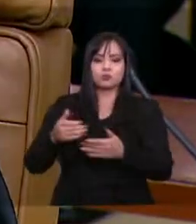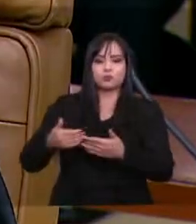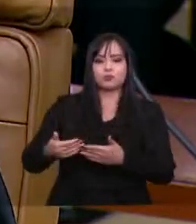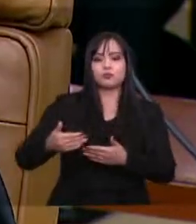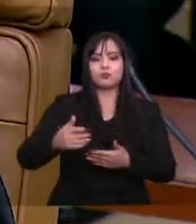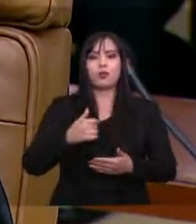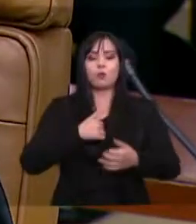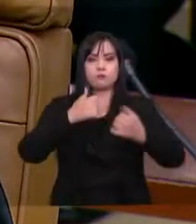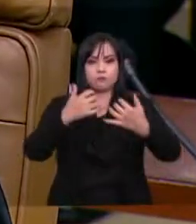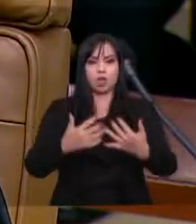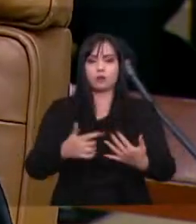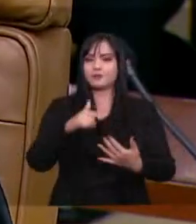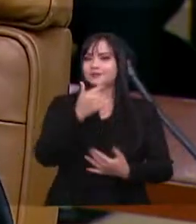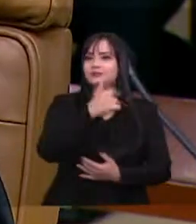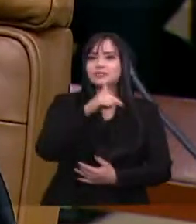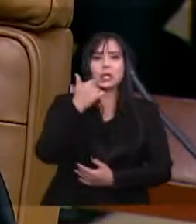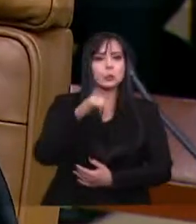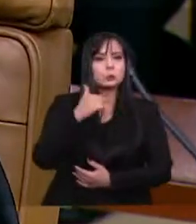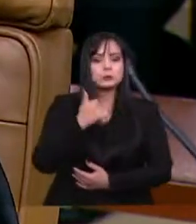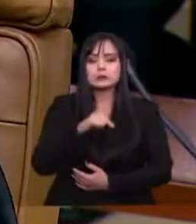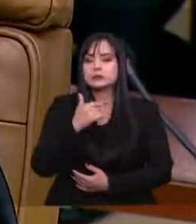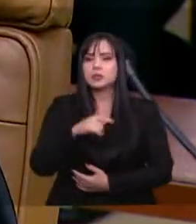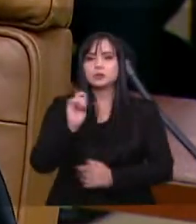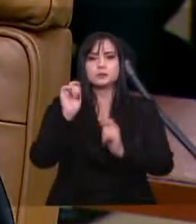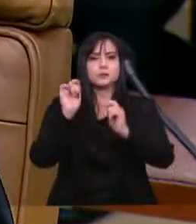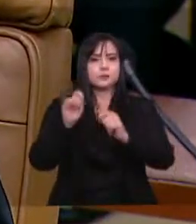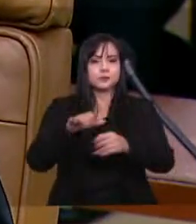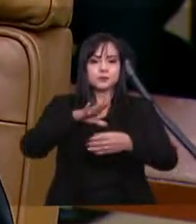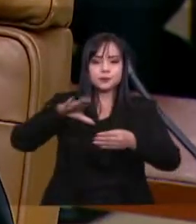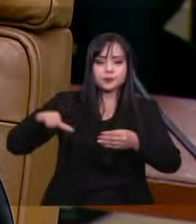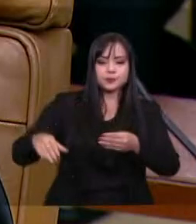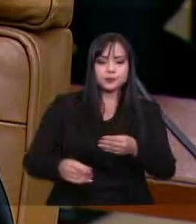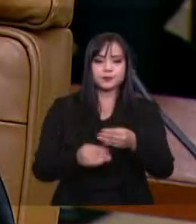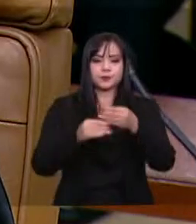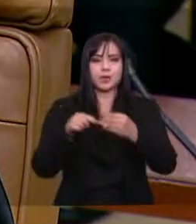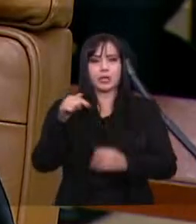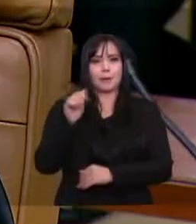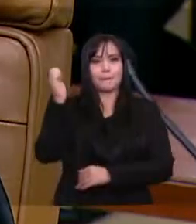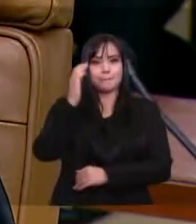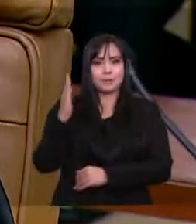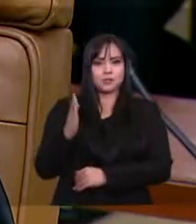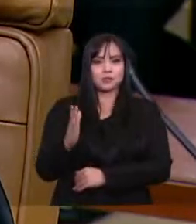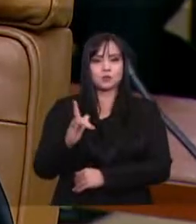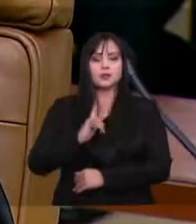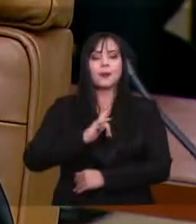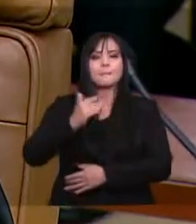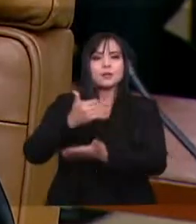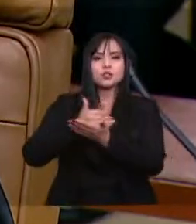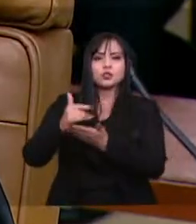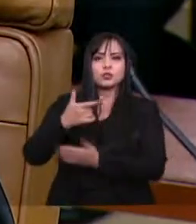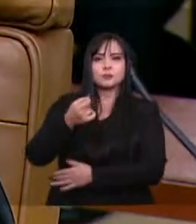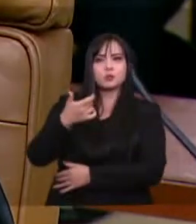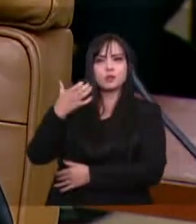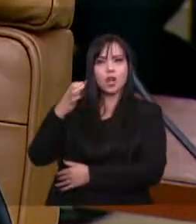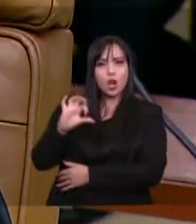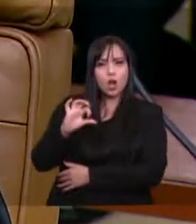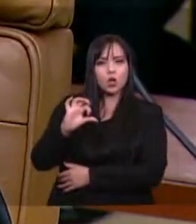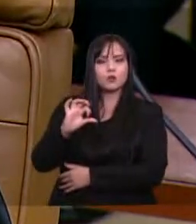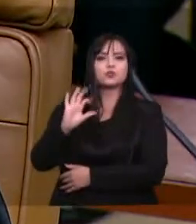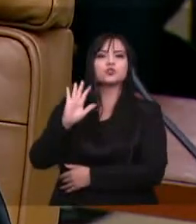anoto que não tem incidência o acréscimo que no Brasil se implementou a partir de 2019